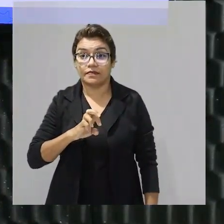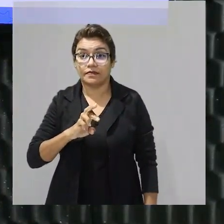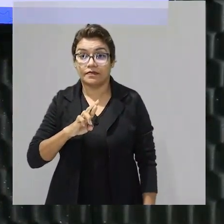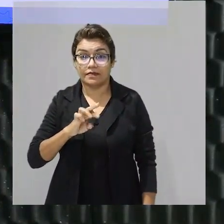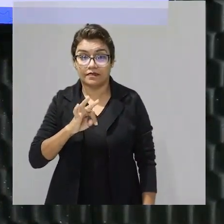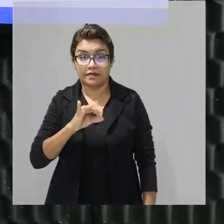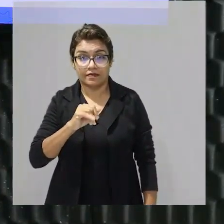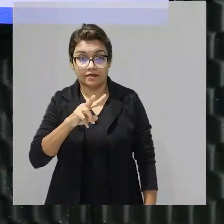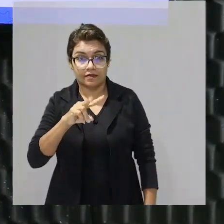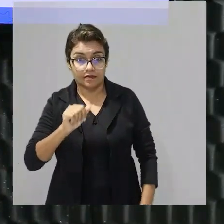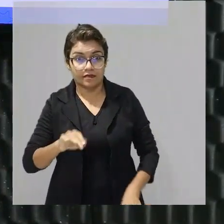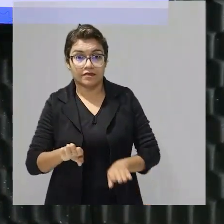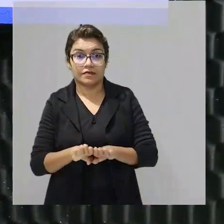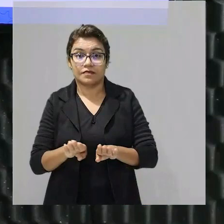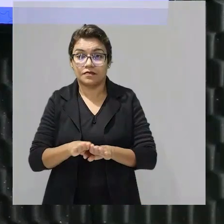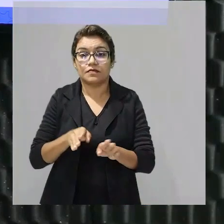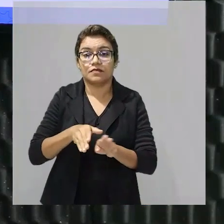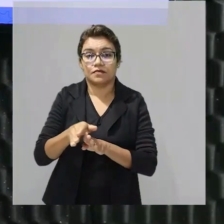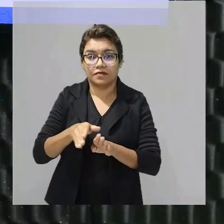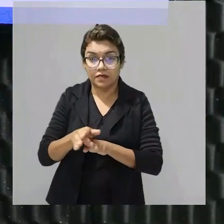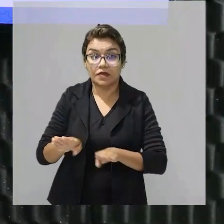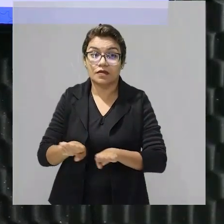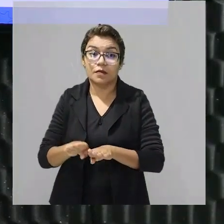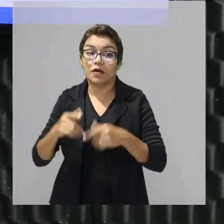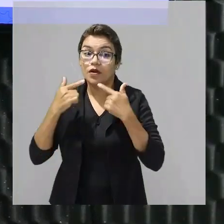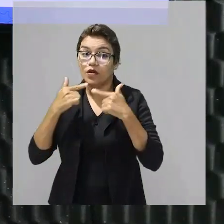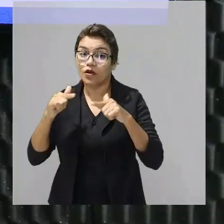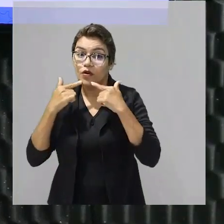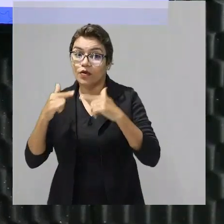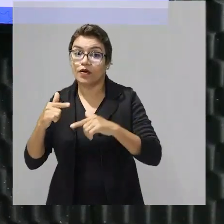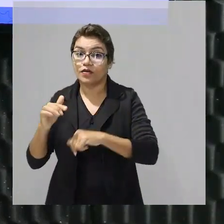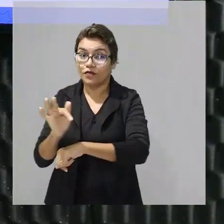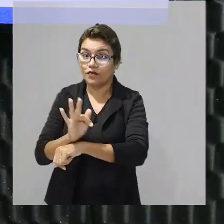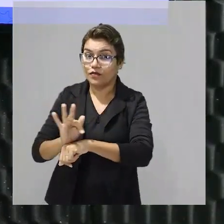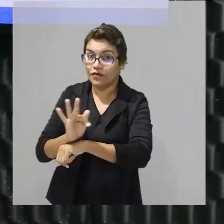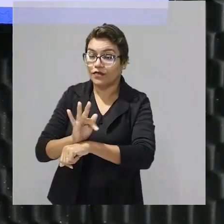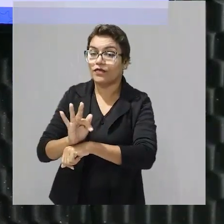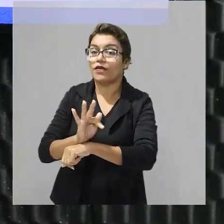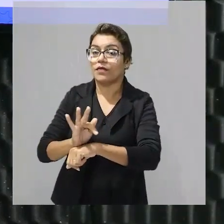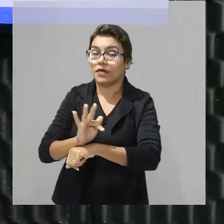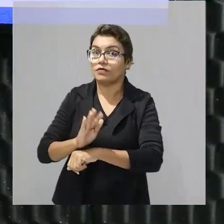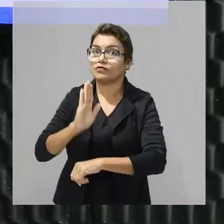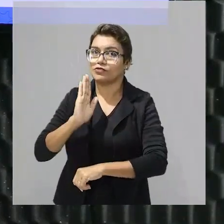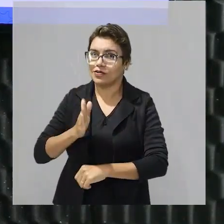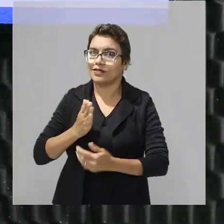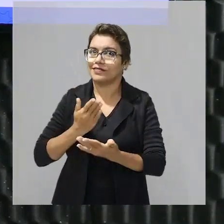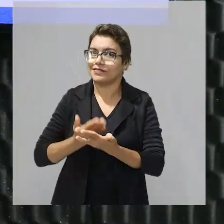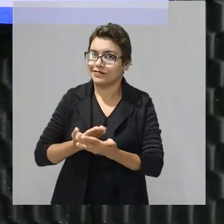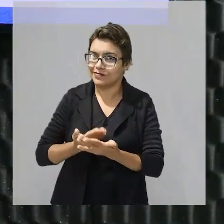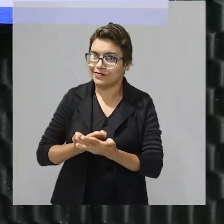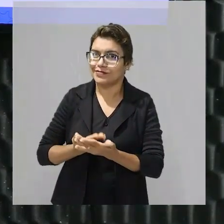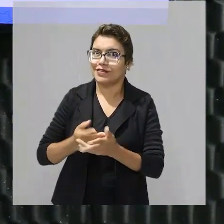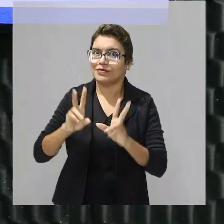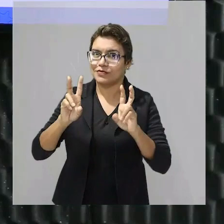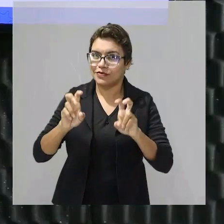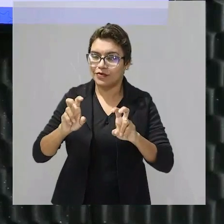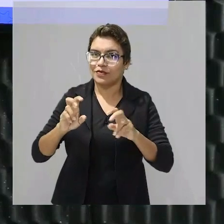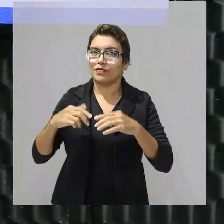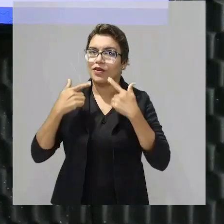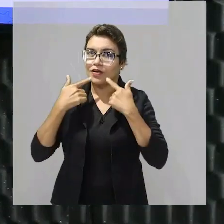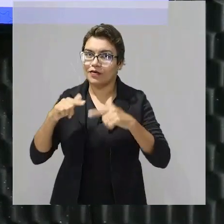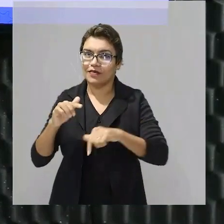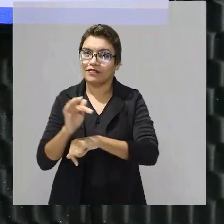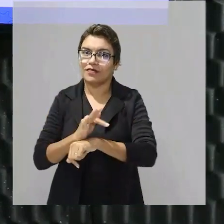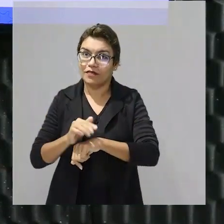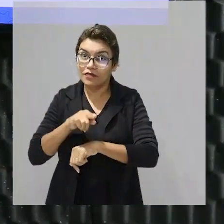ponto de vista. Estão vendo, turma, quantas dicas e quantas instruções, orientações